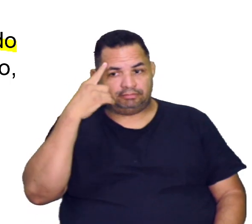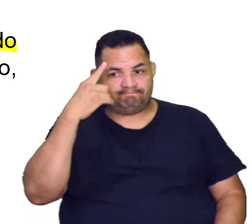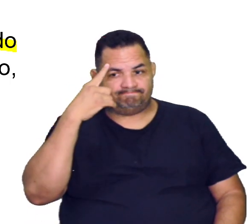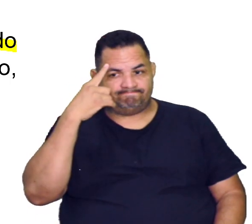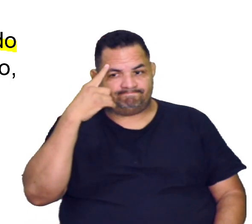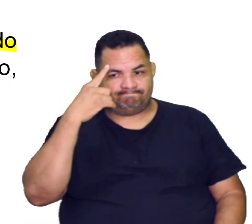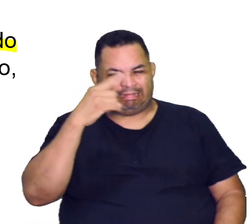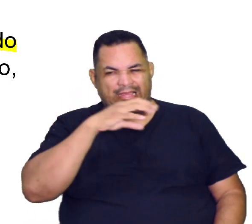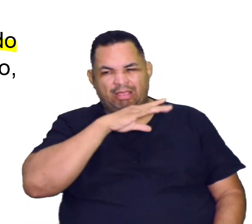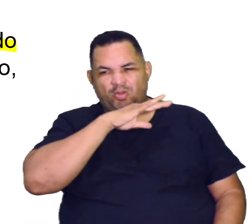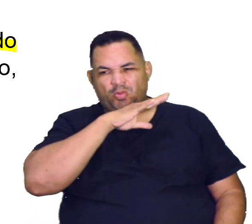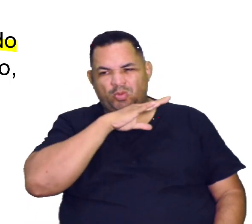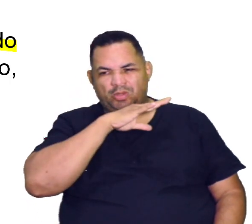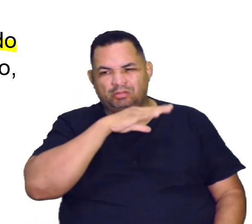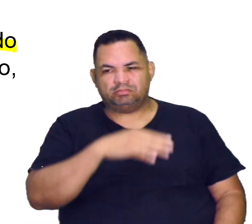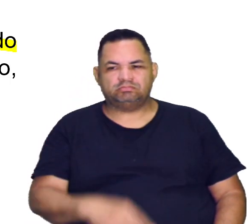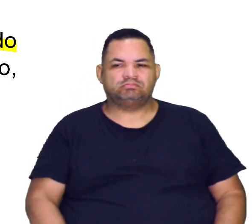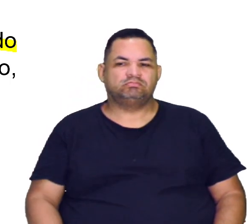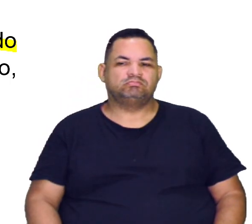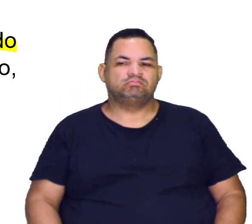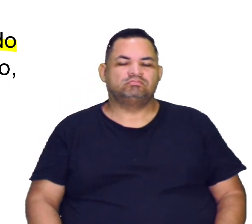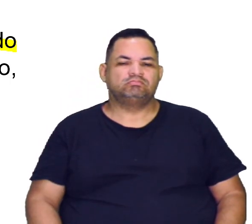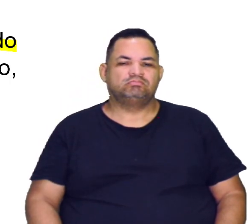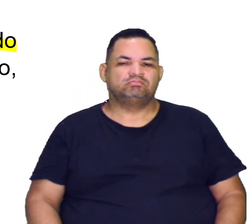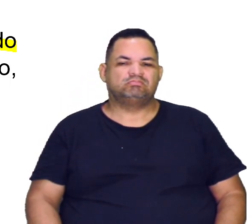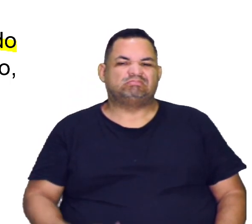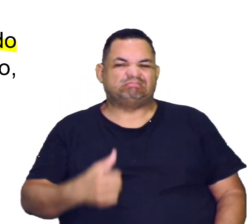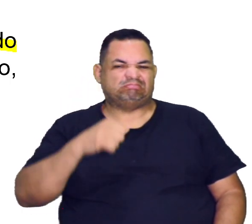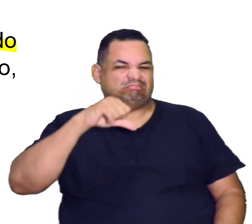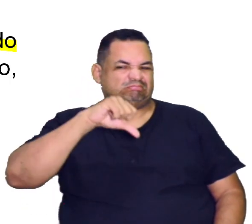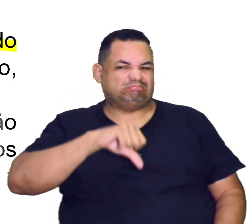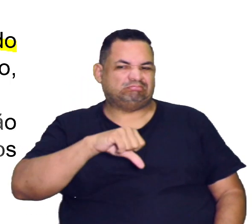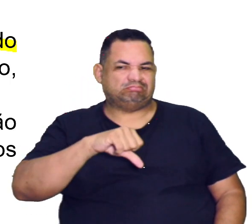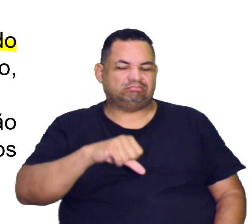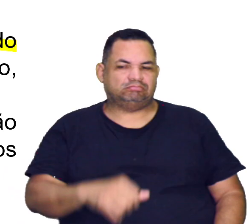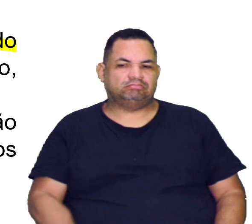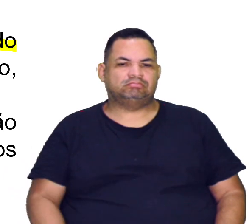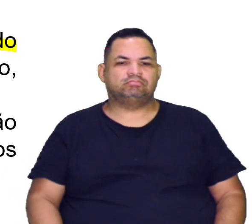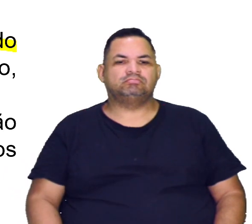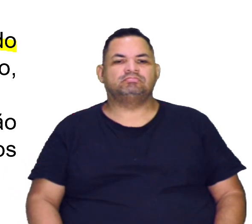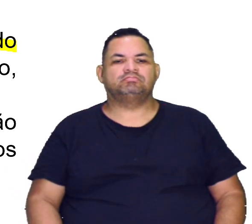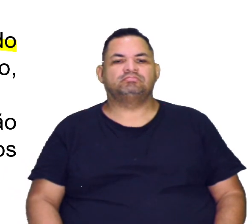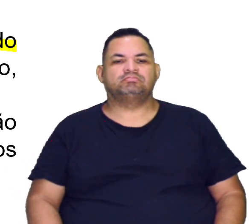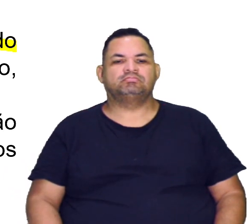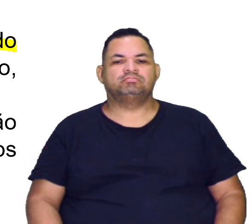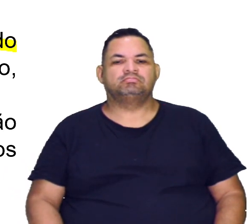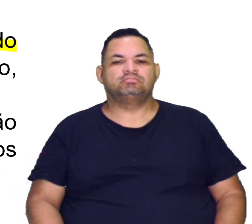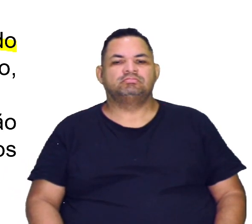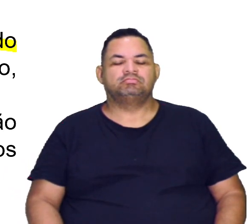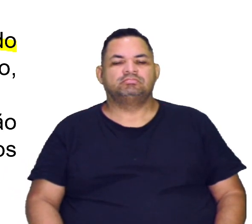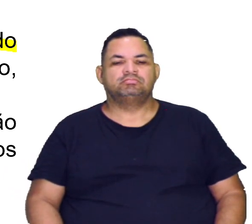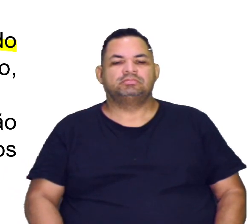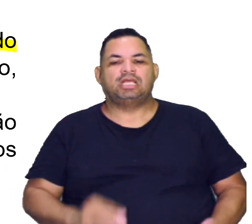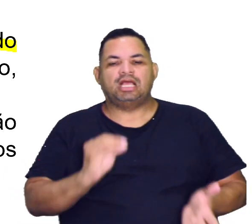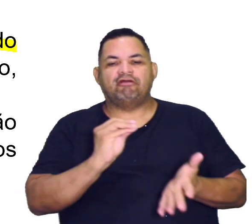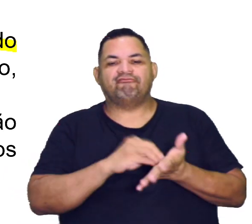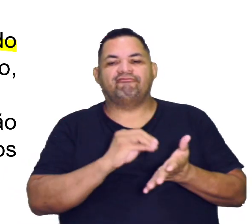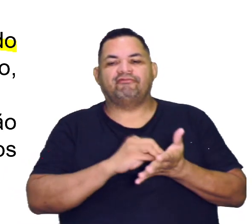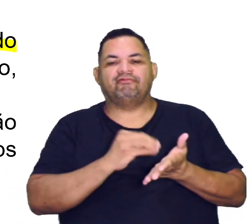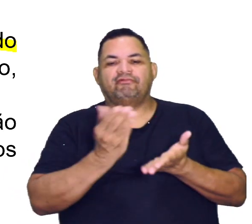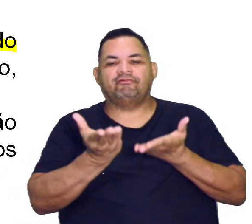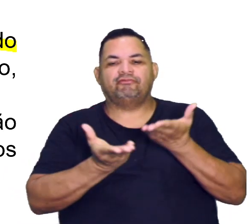é muito ruim, né? É péssimo, gente, é horrível. A falta de tratamento e adoção